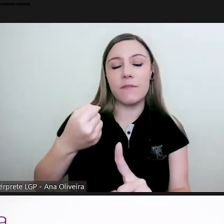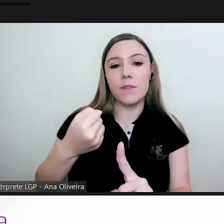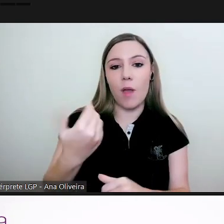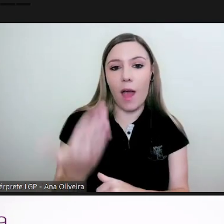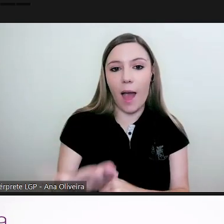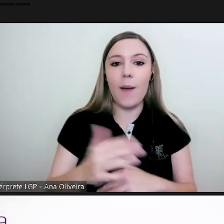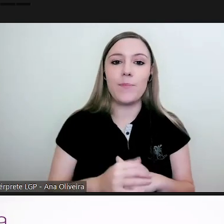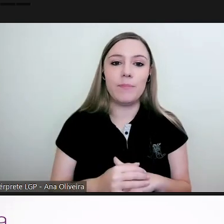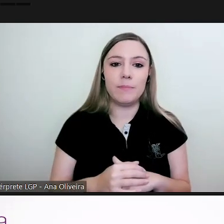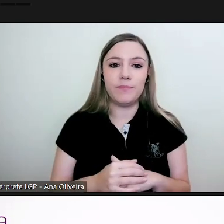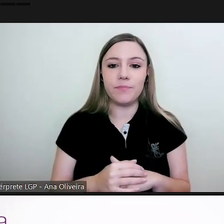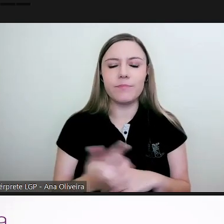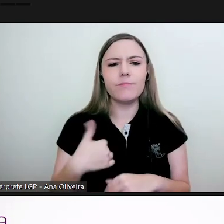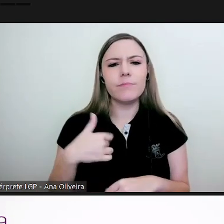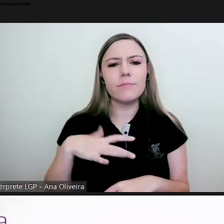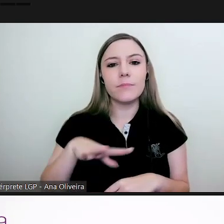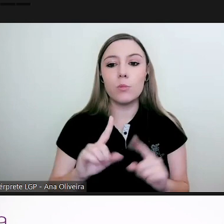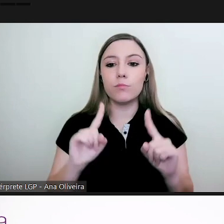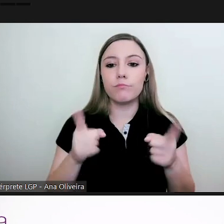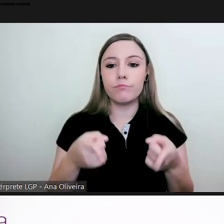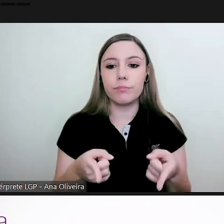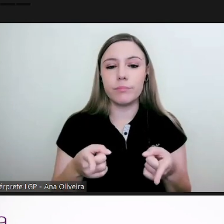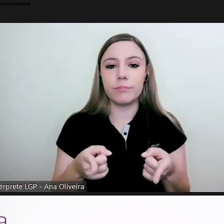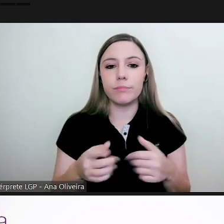colocado. Eu queria começar por